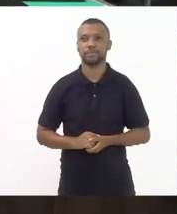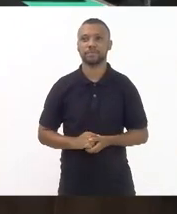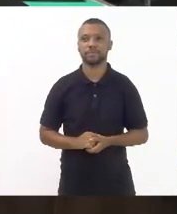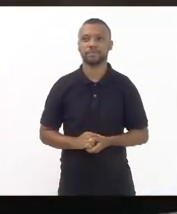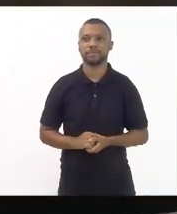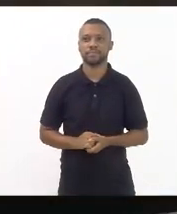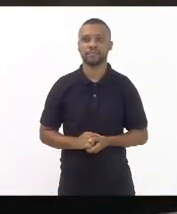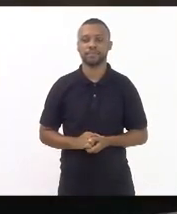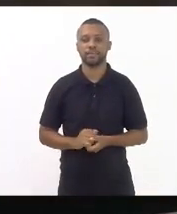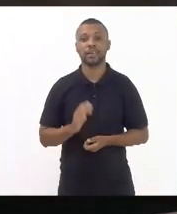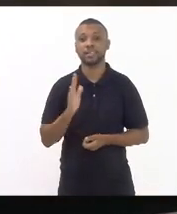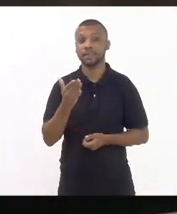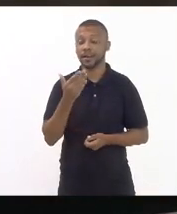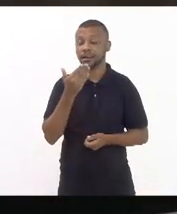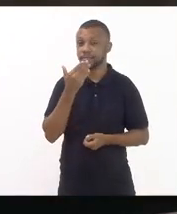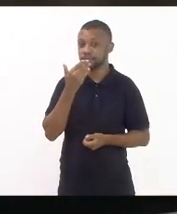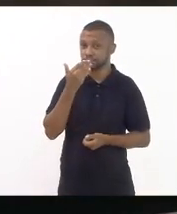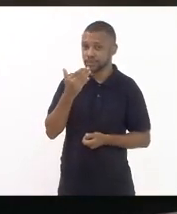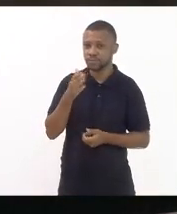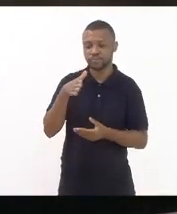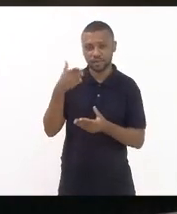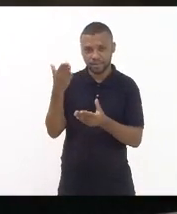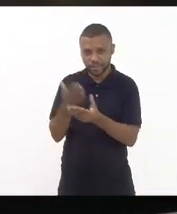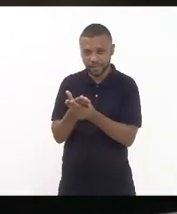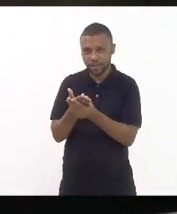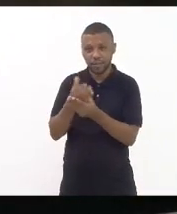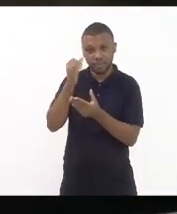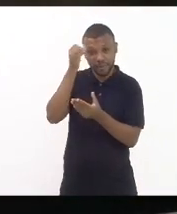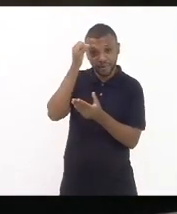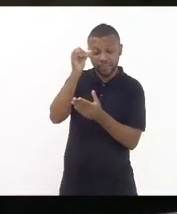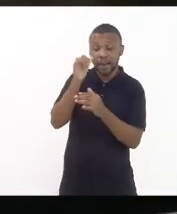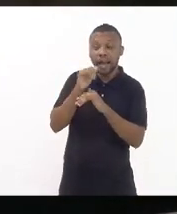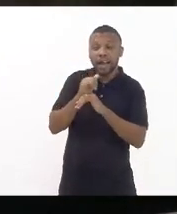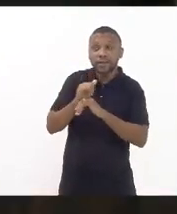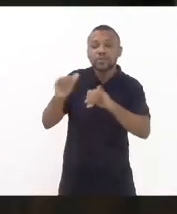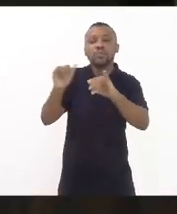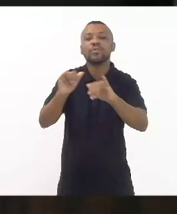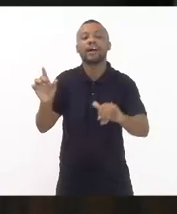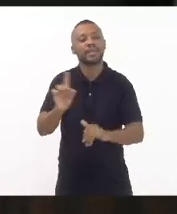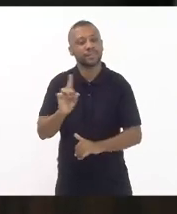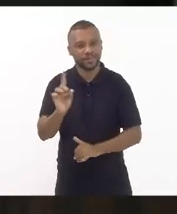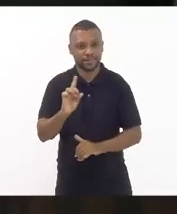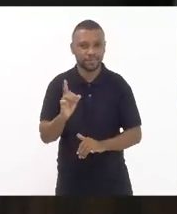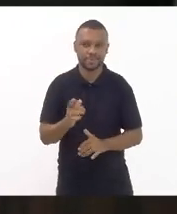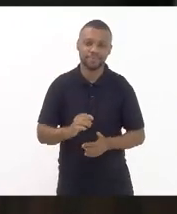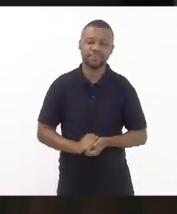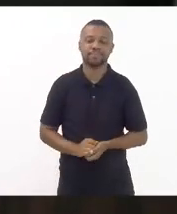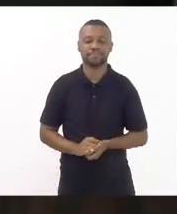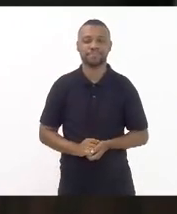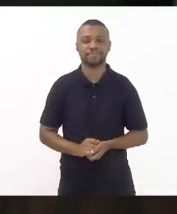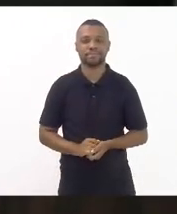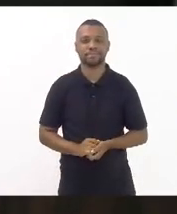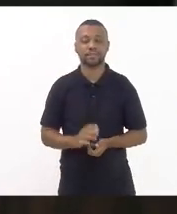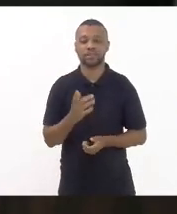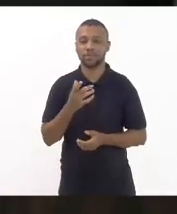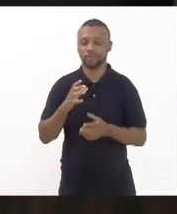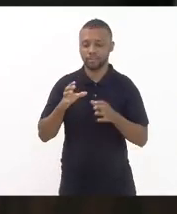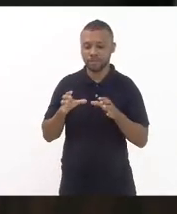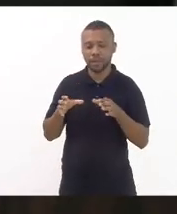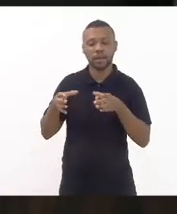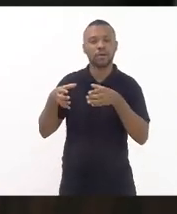Já entrei com um preventivo para não poder divulgar. Boa, com a, boa. Com a voz ruim. Pela